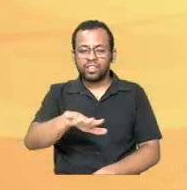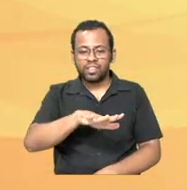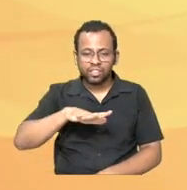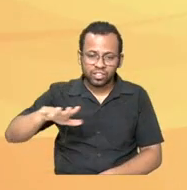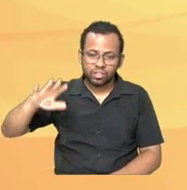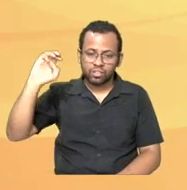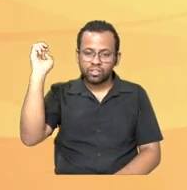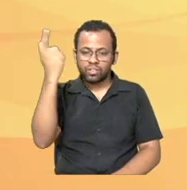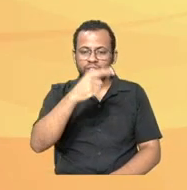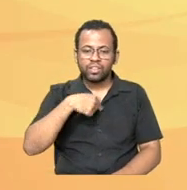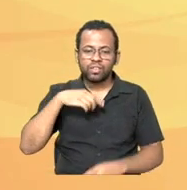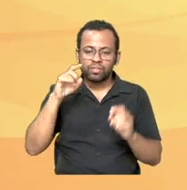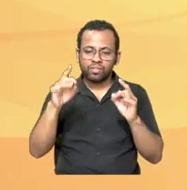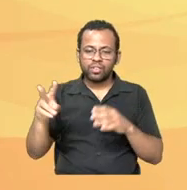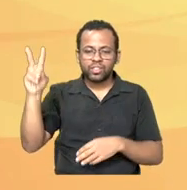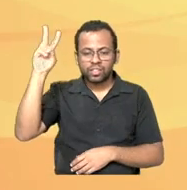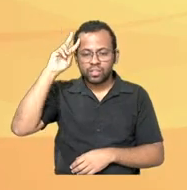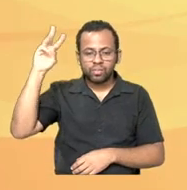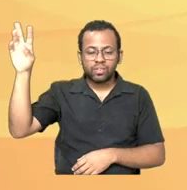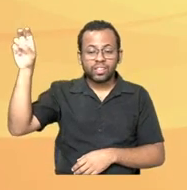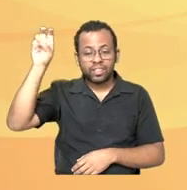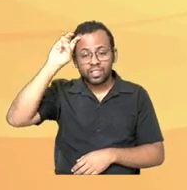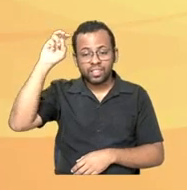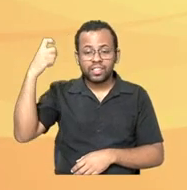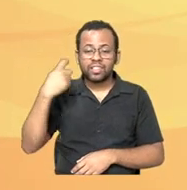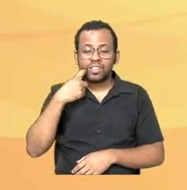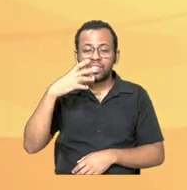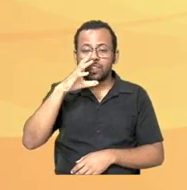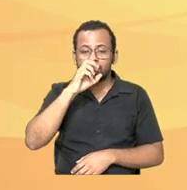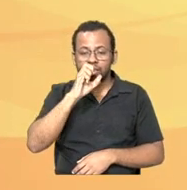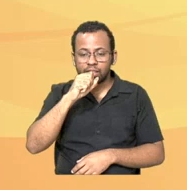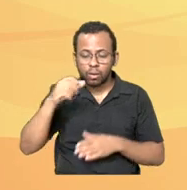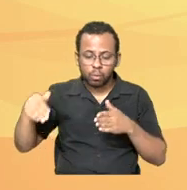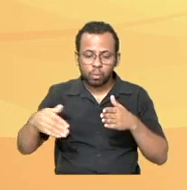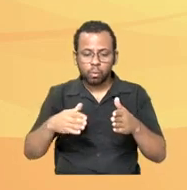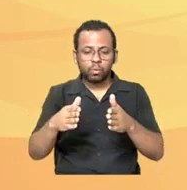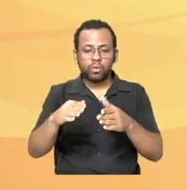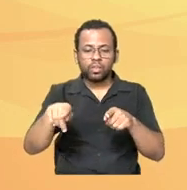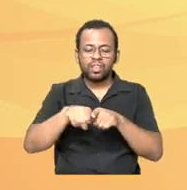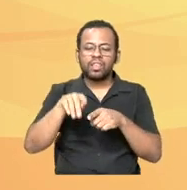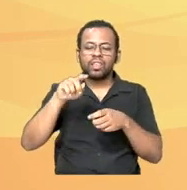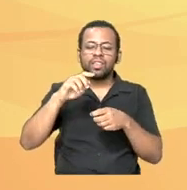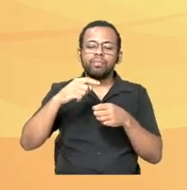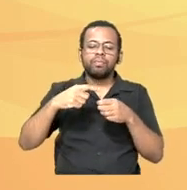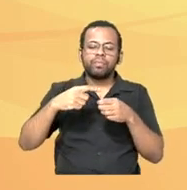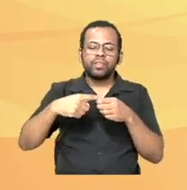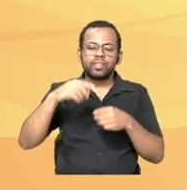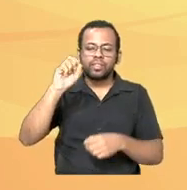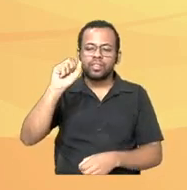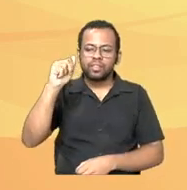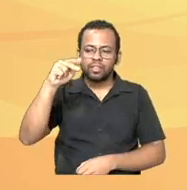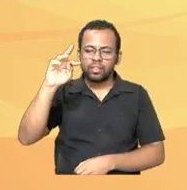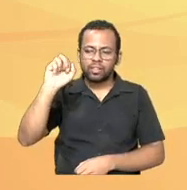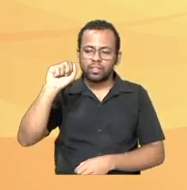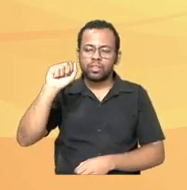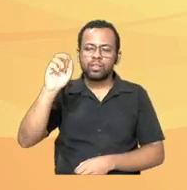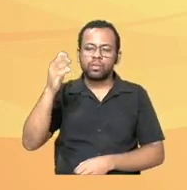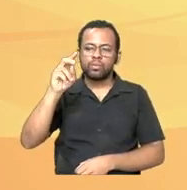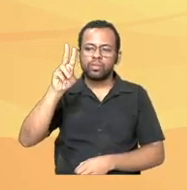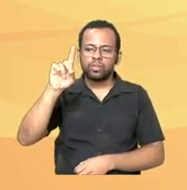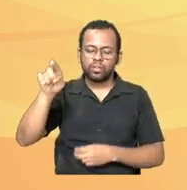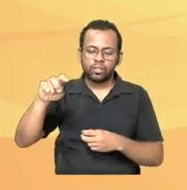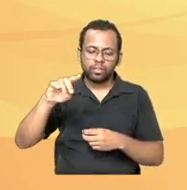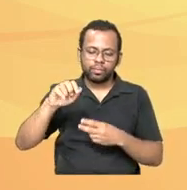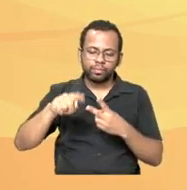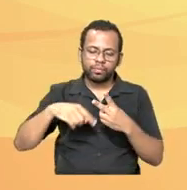eu vendo segunda quinta sexta e sábado no caminho da Rota Indiaroba Santa Luzia e Estância é só entrar em